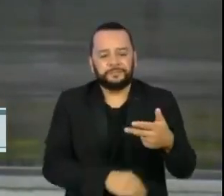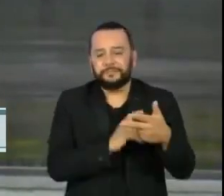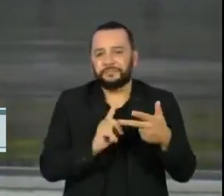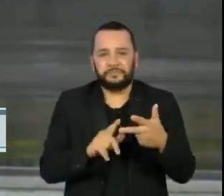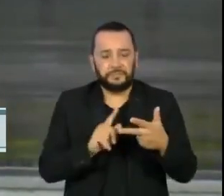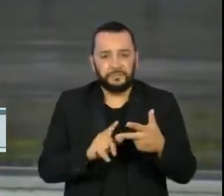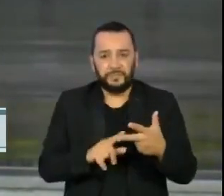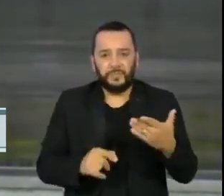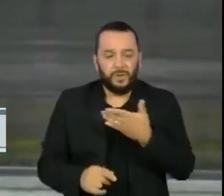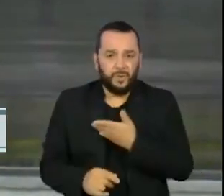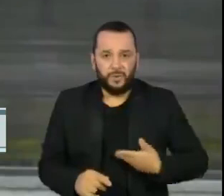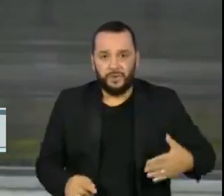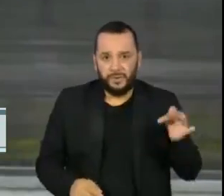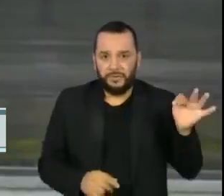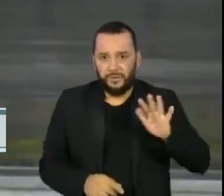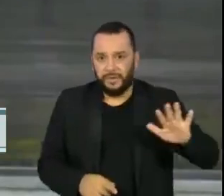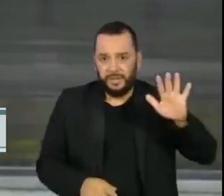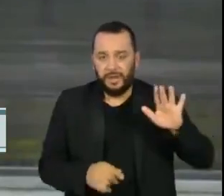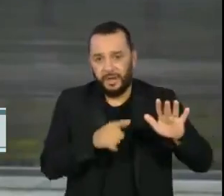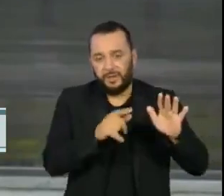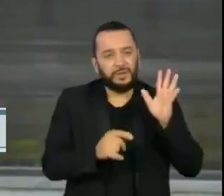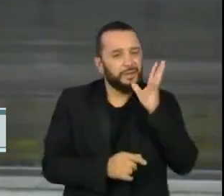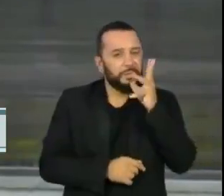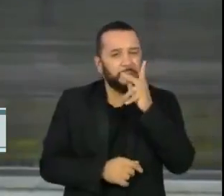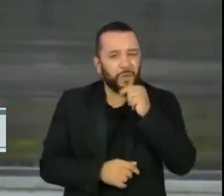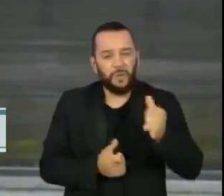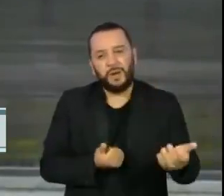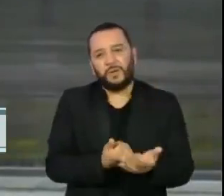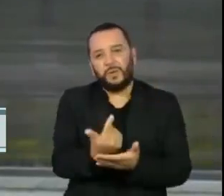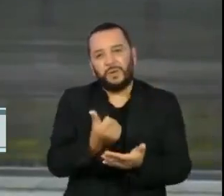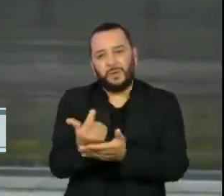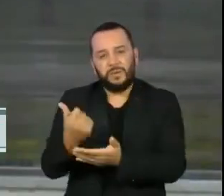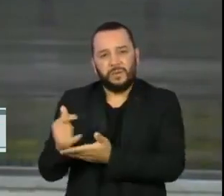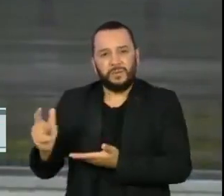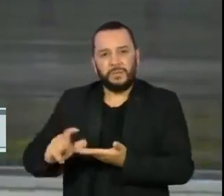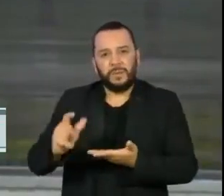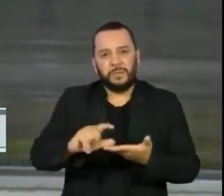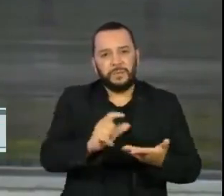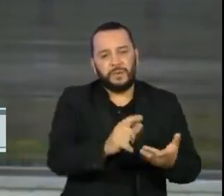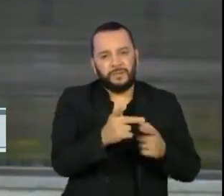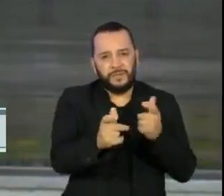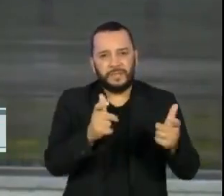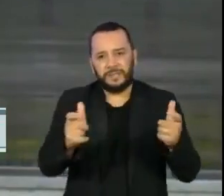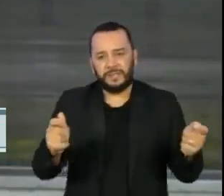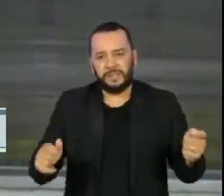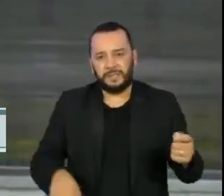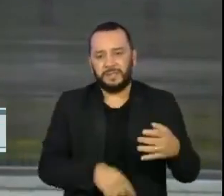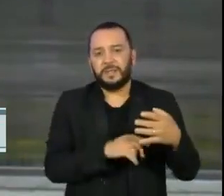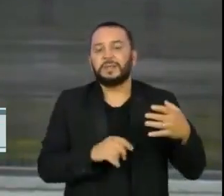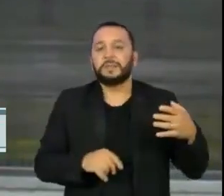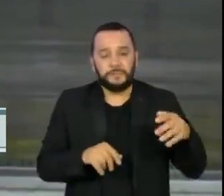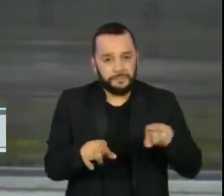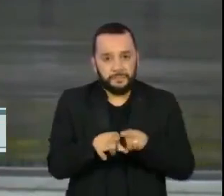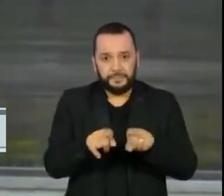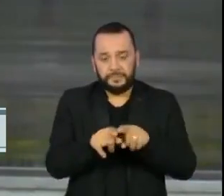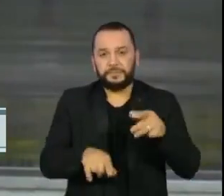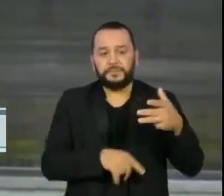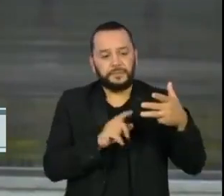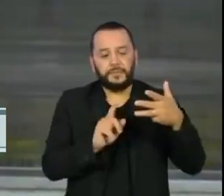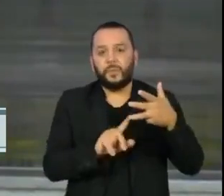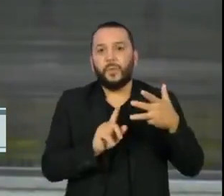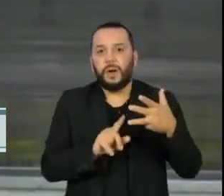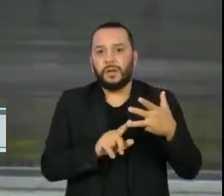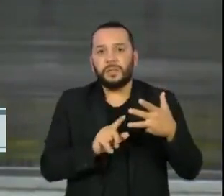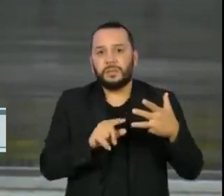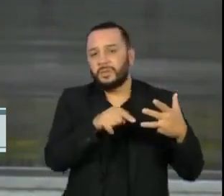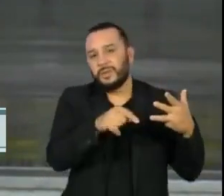governo federal na compra de vacinas. Quarto ponto, o equívoco do governo federal de ter apostado em